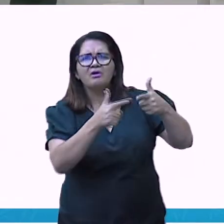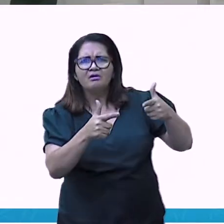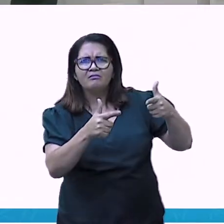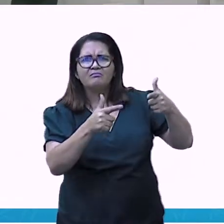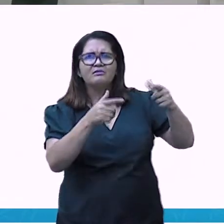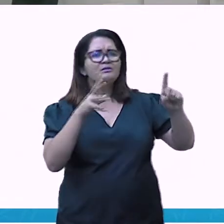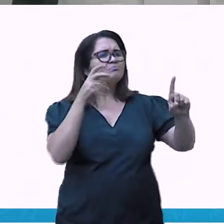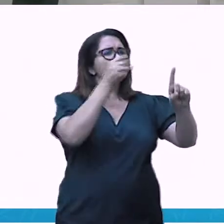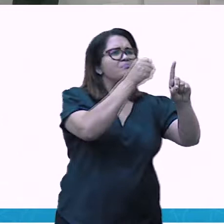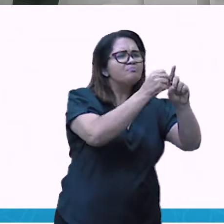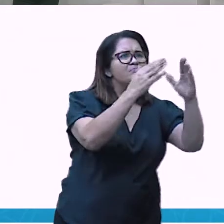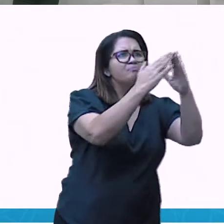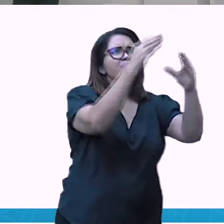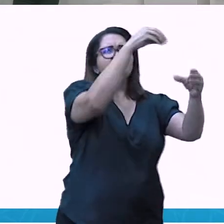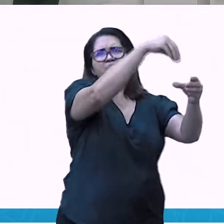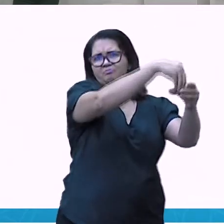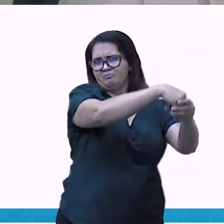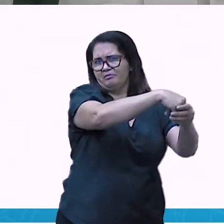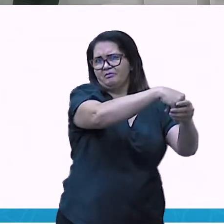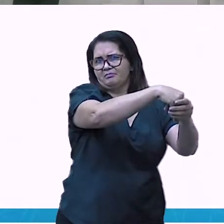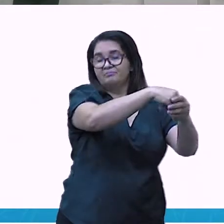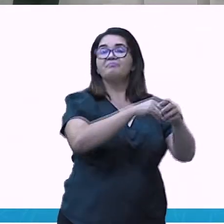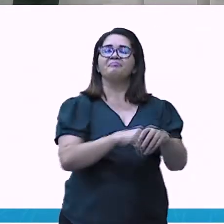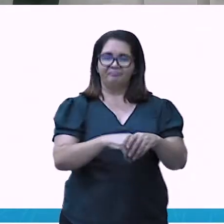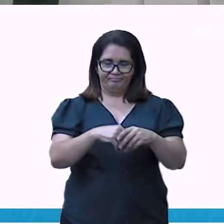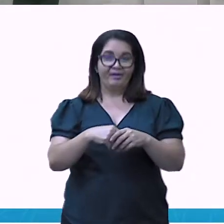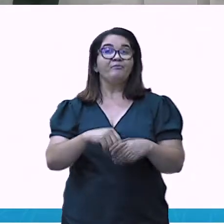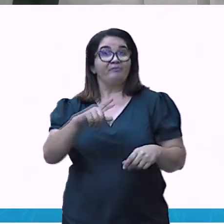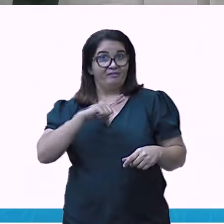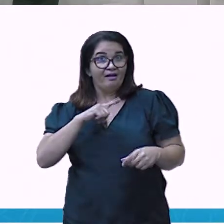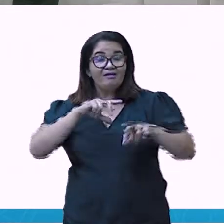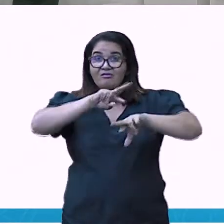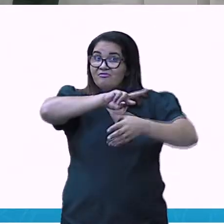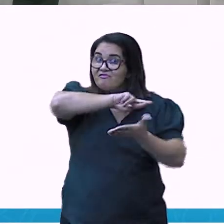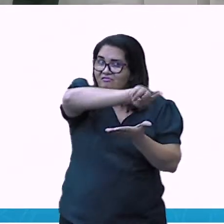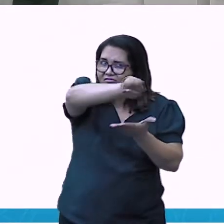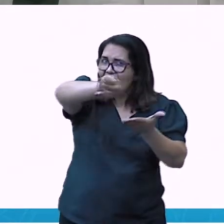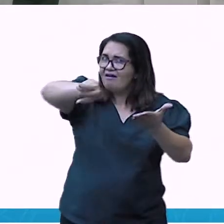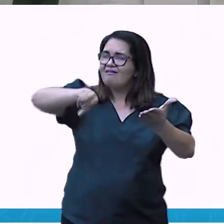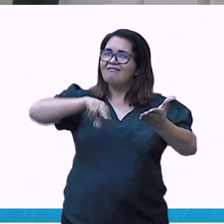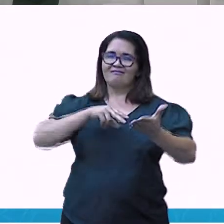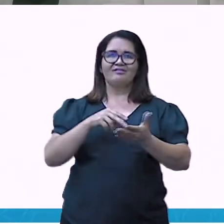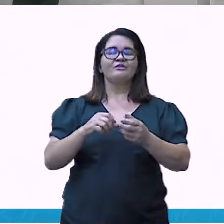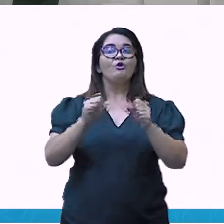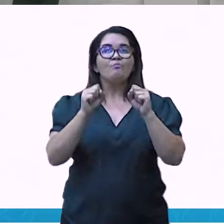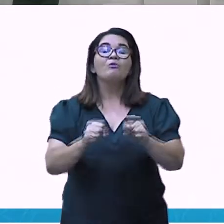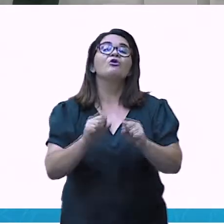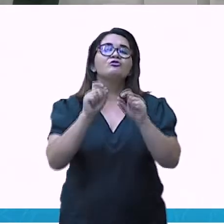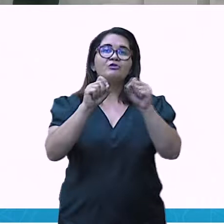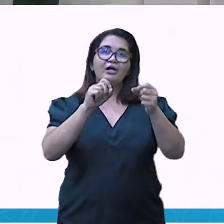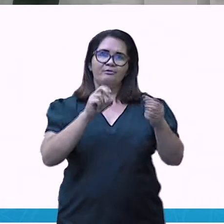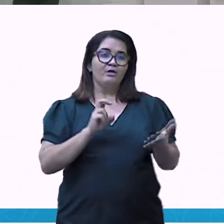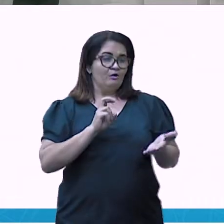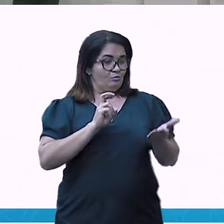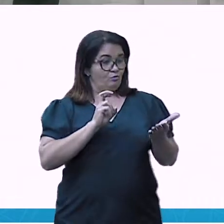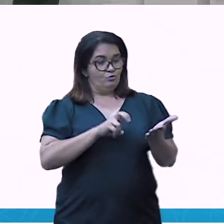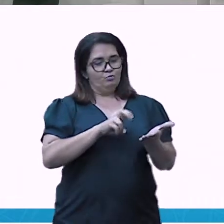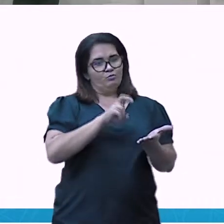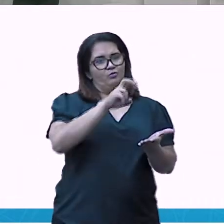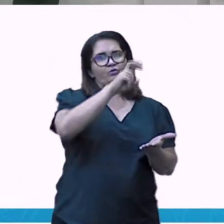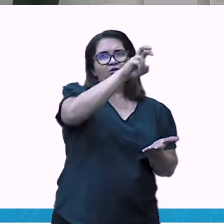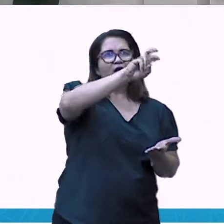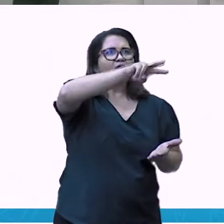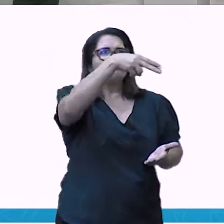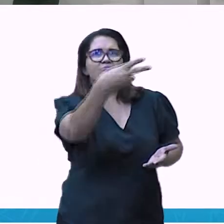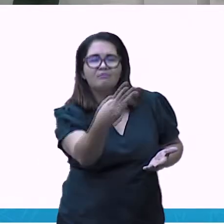fogo, cair da escada, se cortar com cacos de vidro. Seria somente